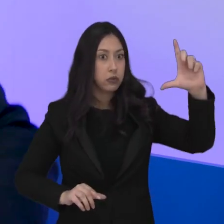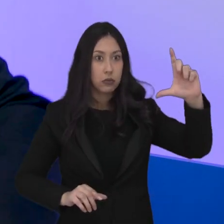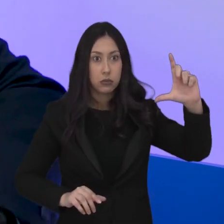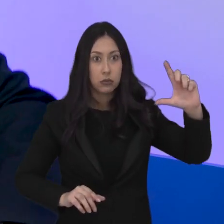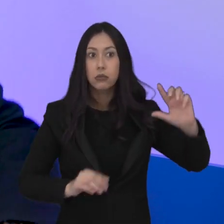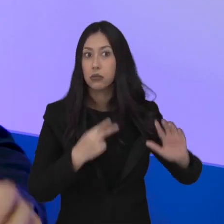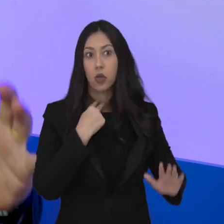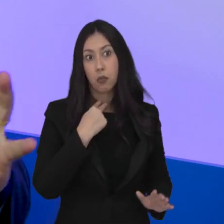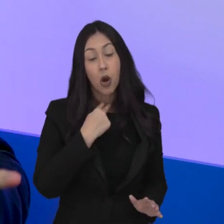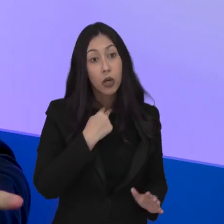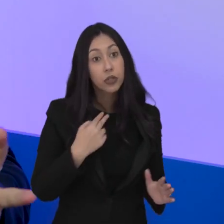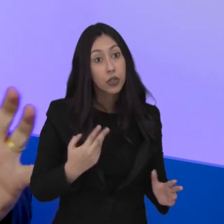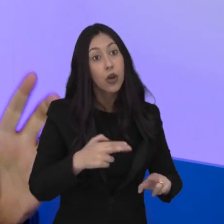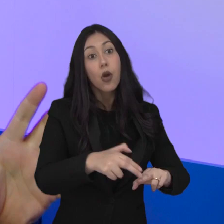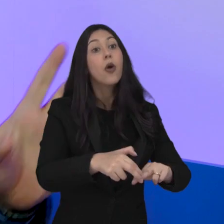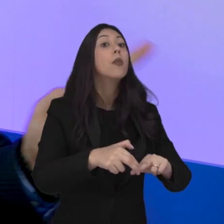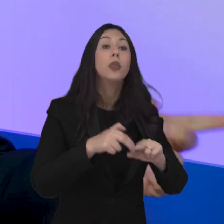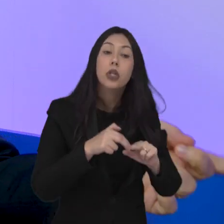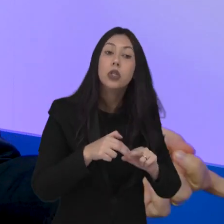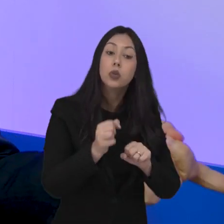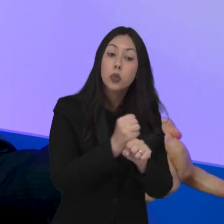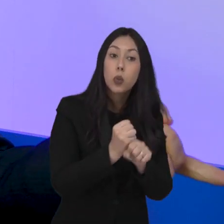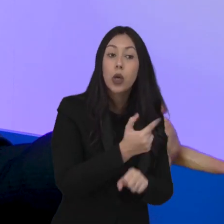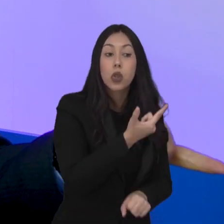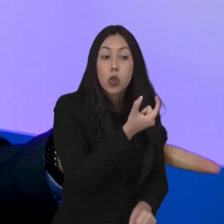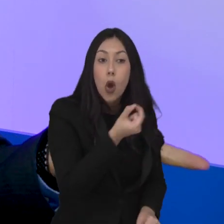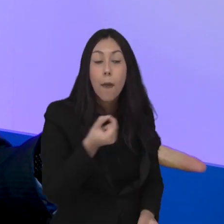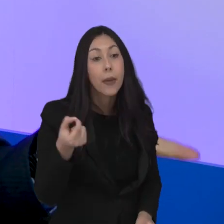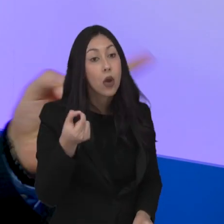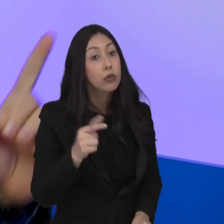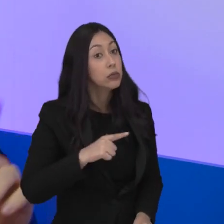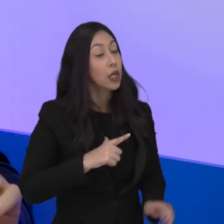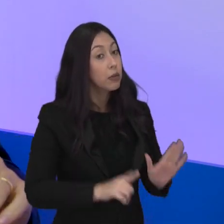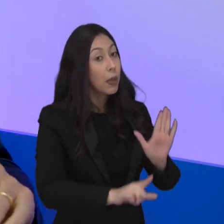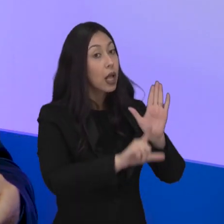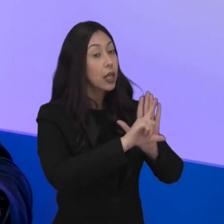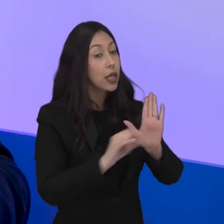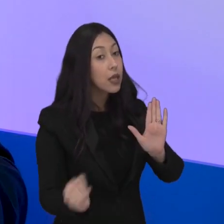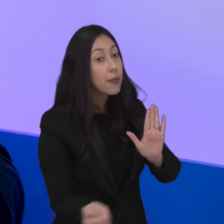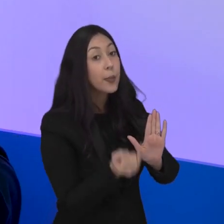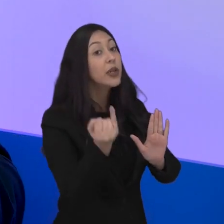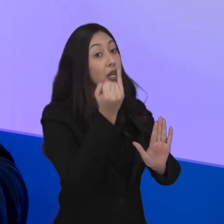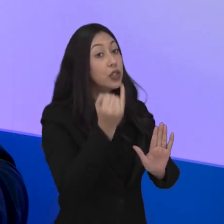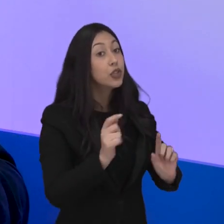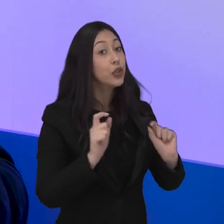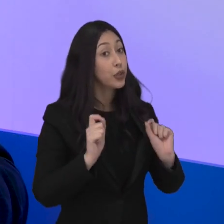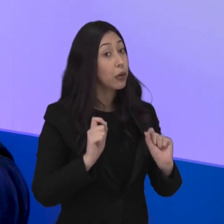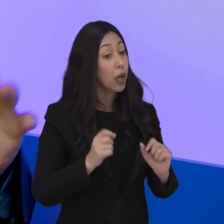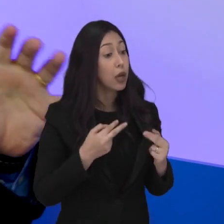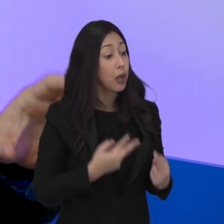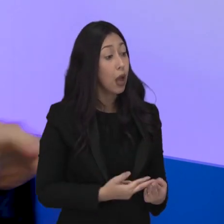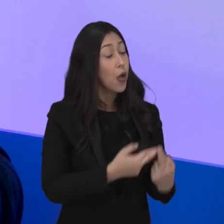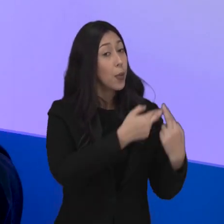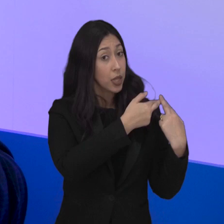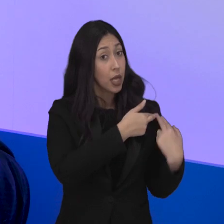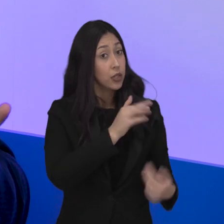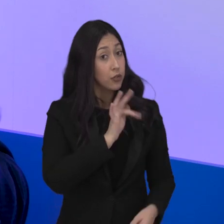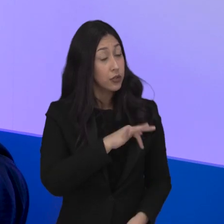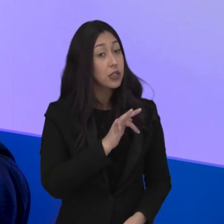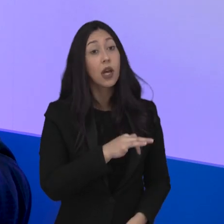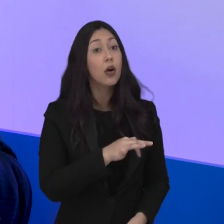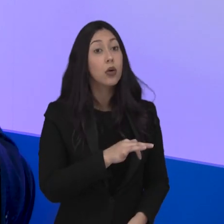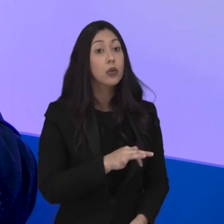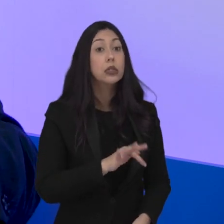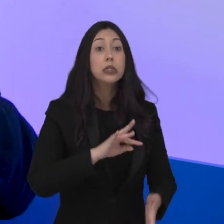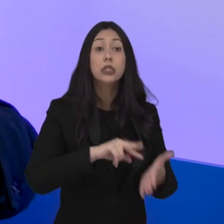regra básica, e para isso foi criada lá no ano de 2000 uma lei muito importante, que é a Lei de Responsabilidade Fiscal, que estabelece essa regra de